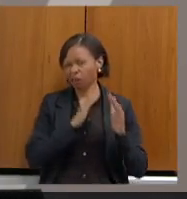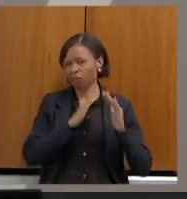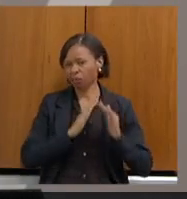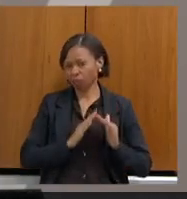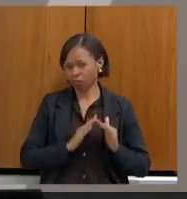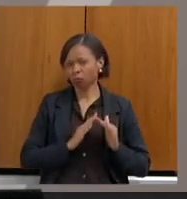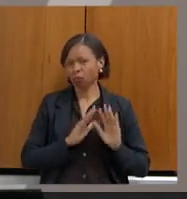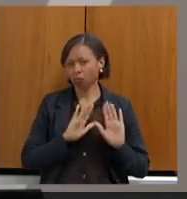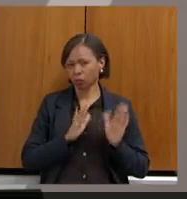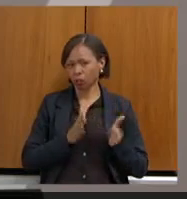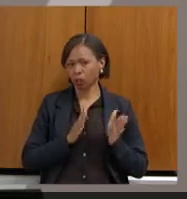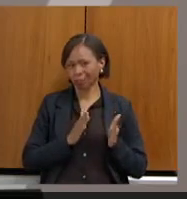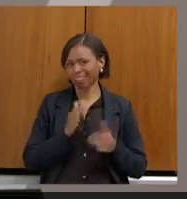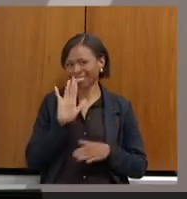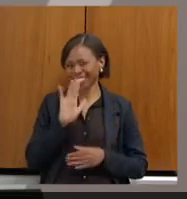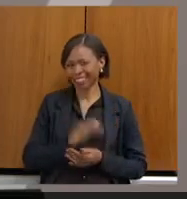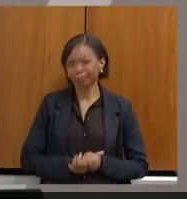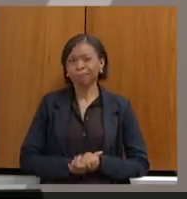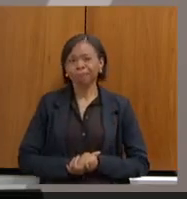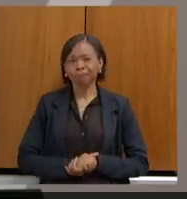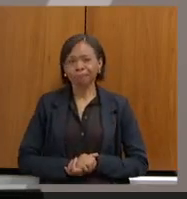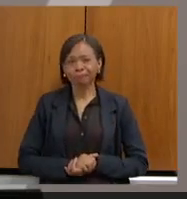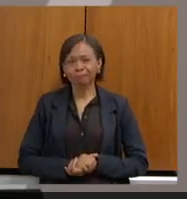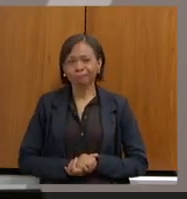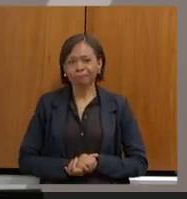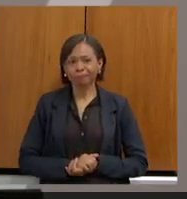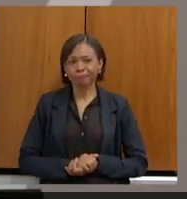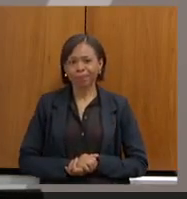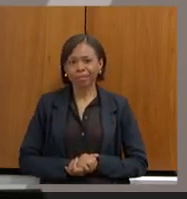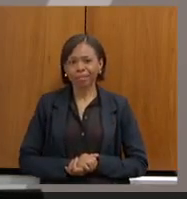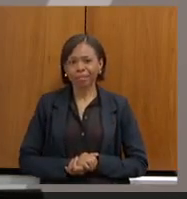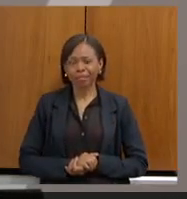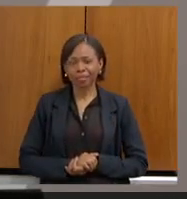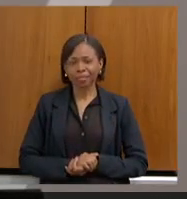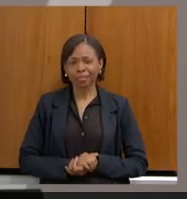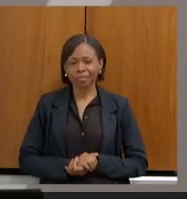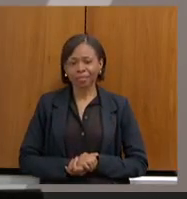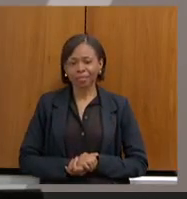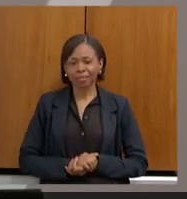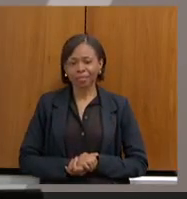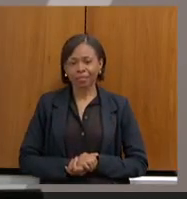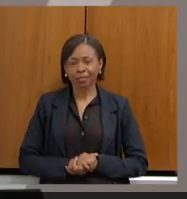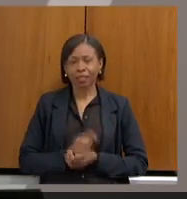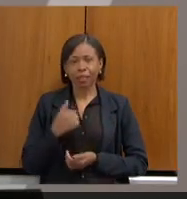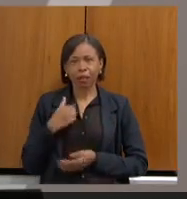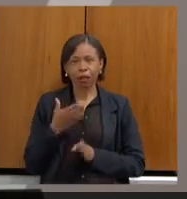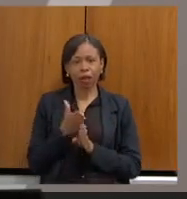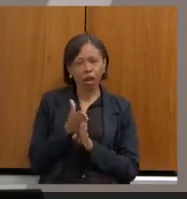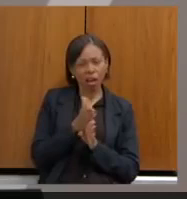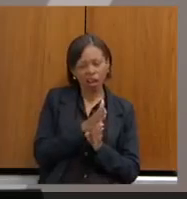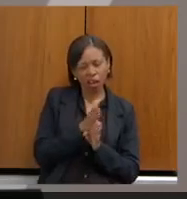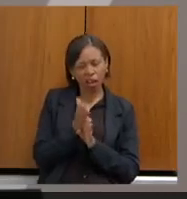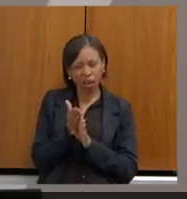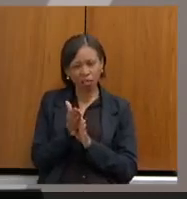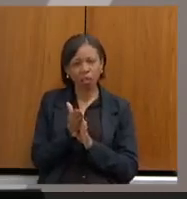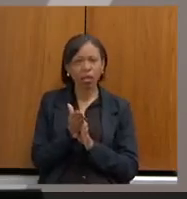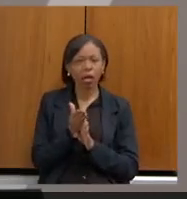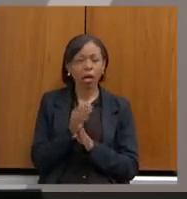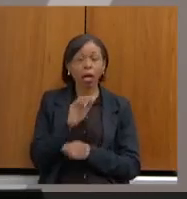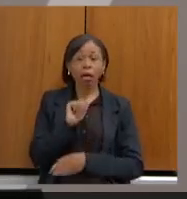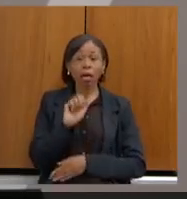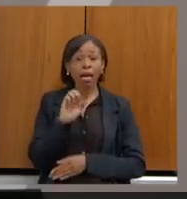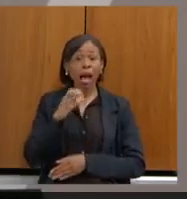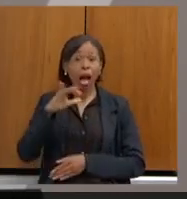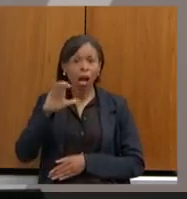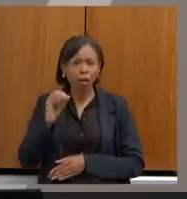da da das divisas da quando na época do Aécio Anastasia crio sem o cinturão de